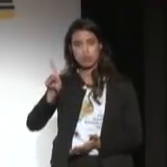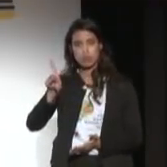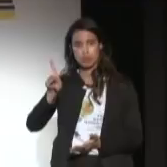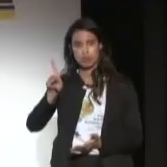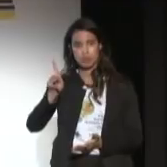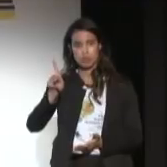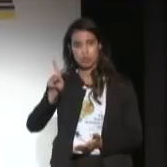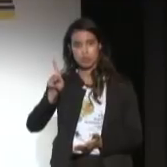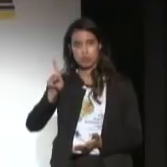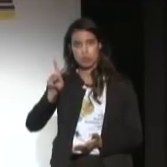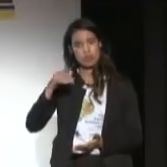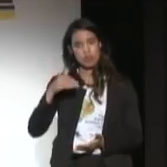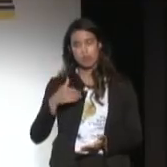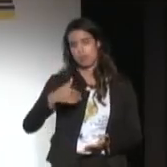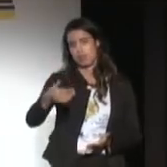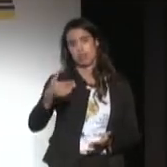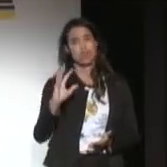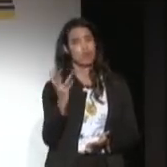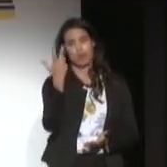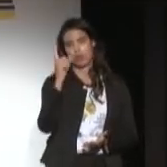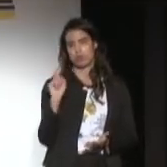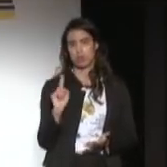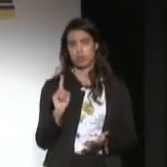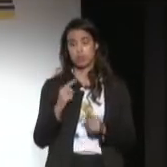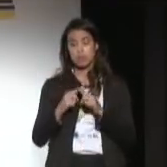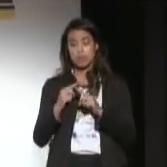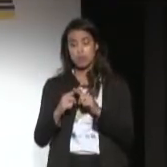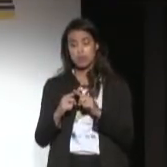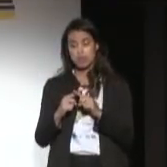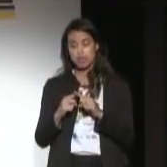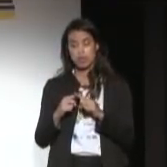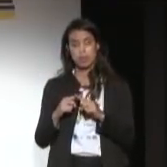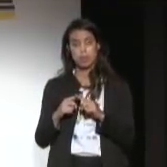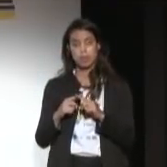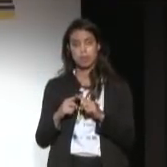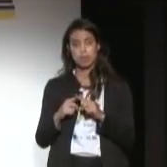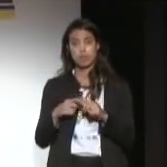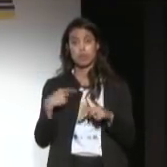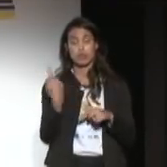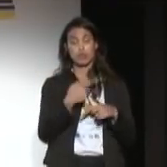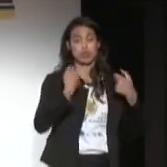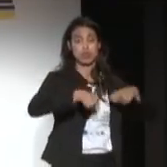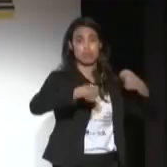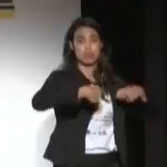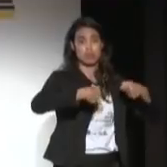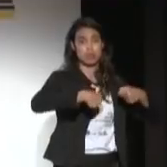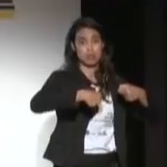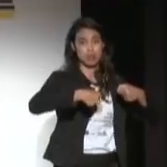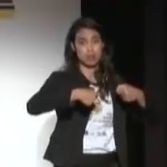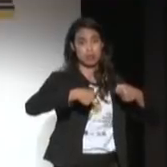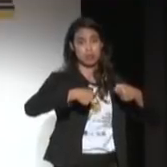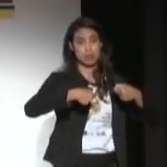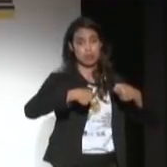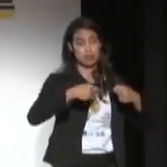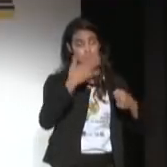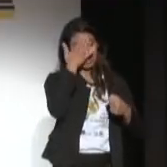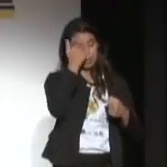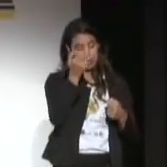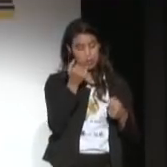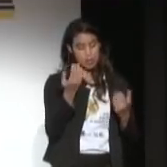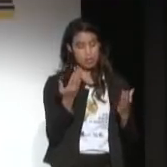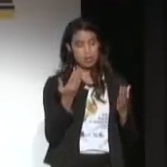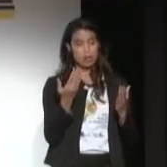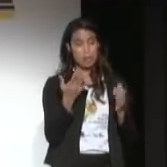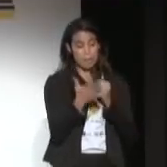acontecer. As pessoas não estão prontas para implementar uma base. Nós precisamos nos constituir como implementadores de